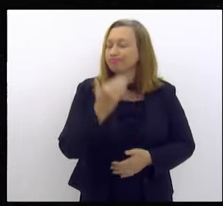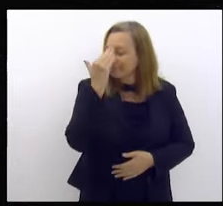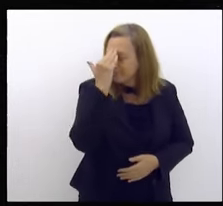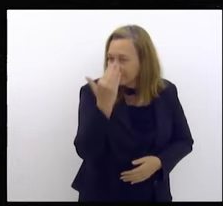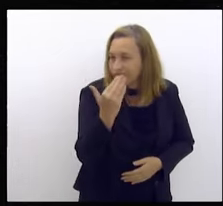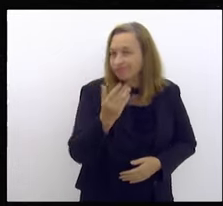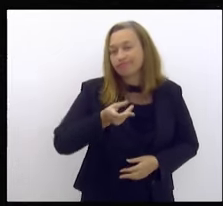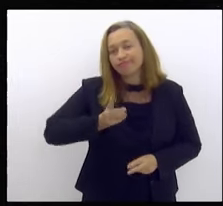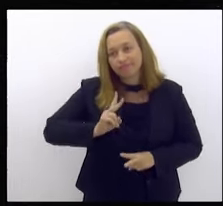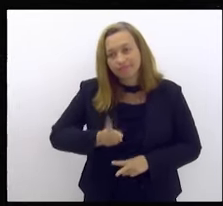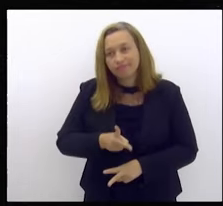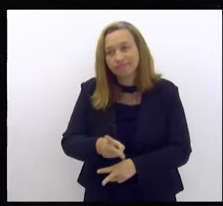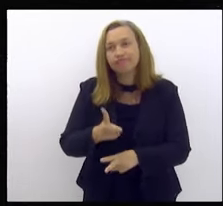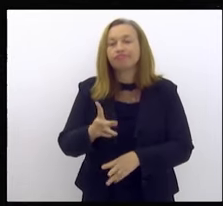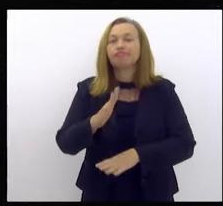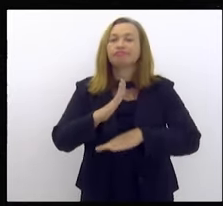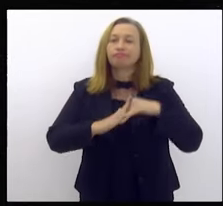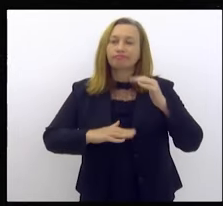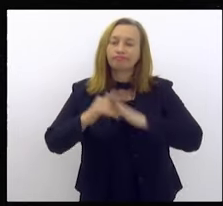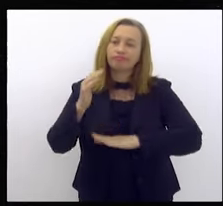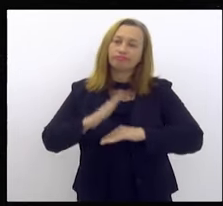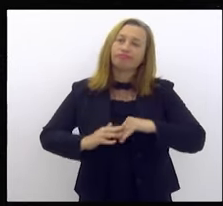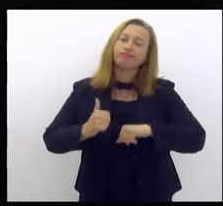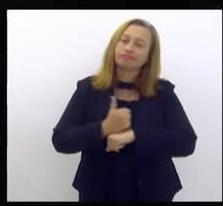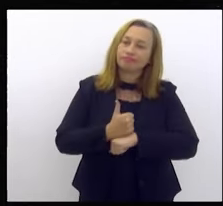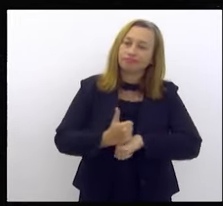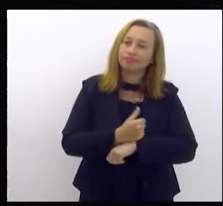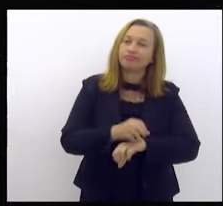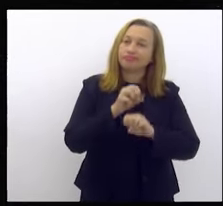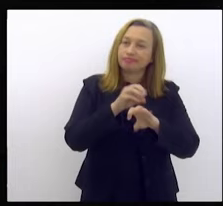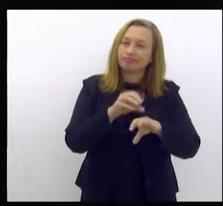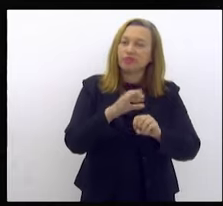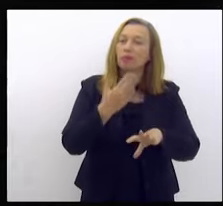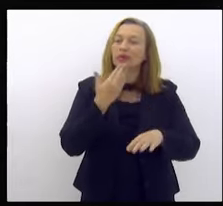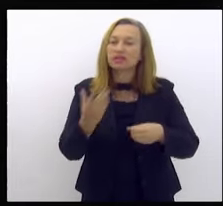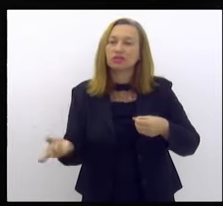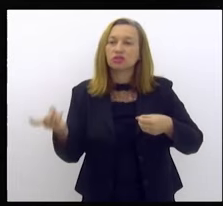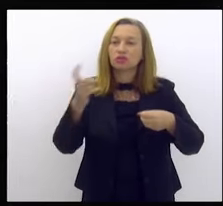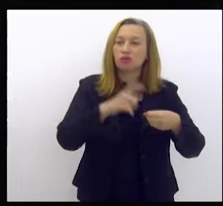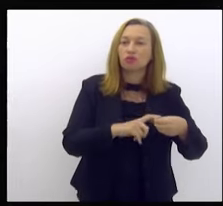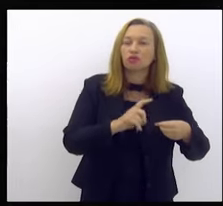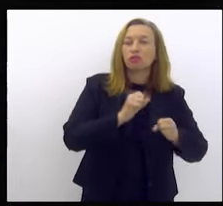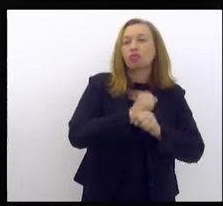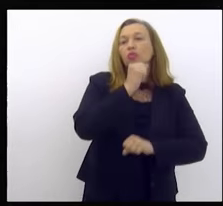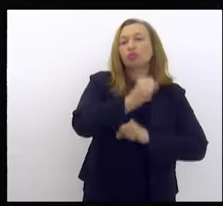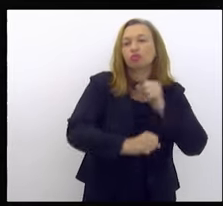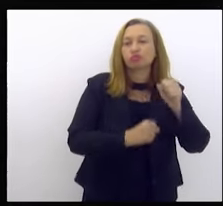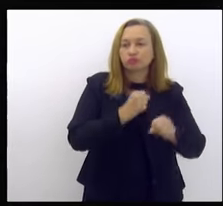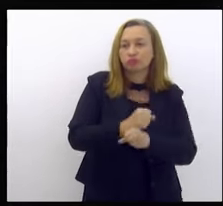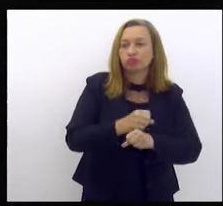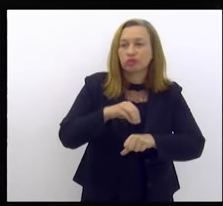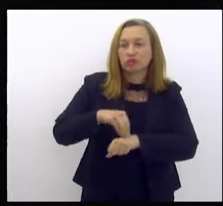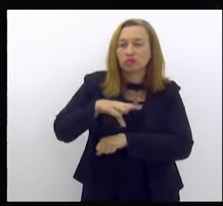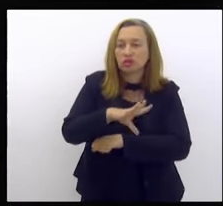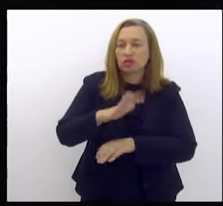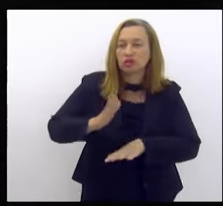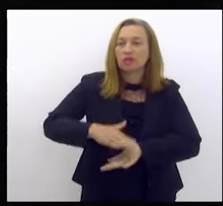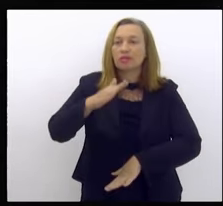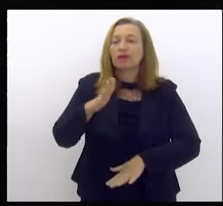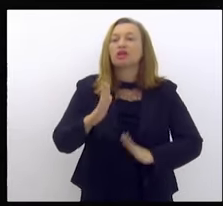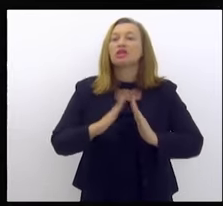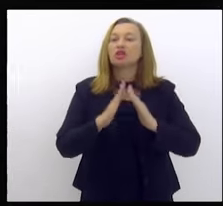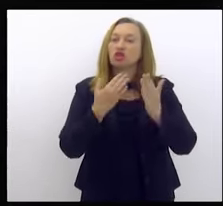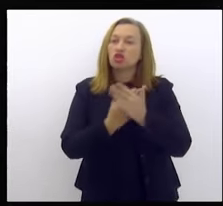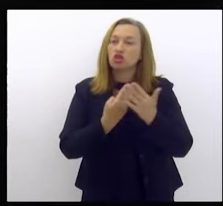agradecimento continuado dos profissionais de educação, um pedido de retorno no ano seguinte e uma indicação de mais